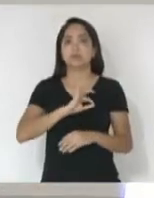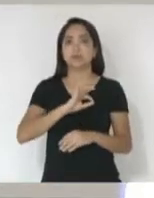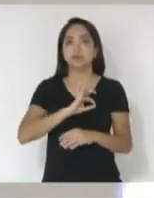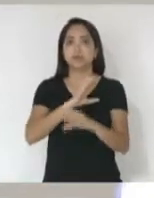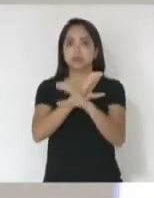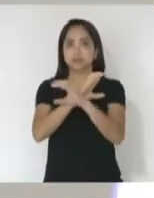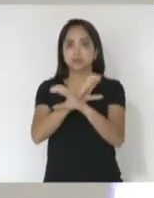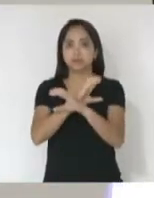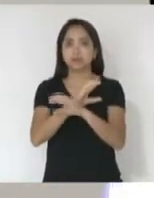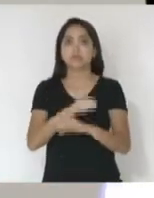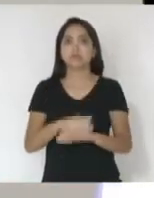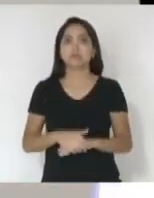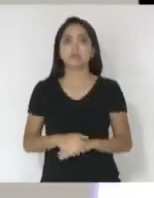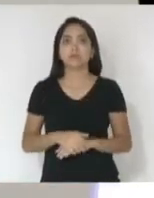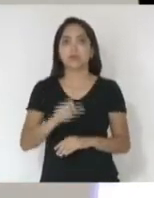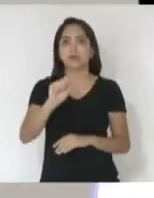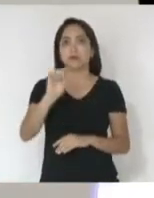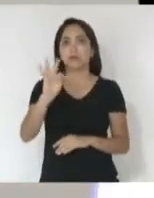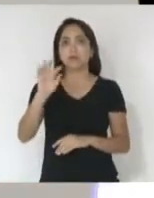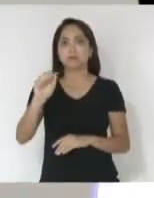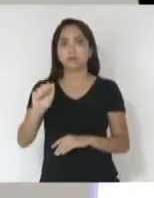presente, ata da